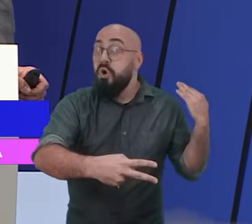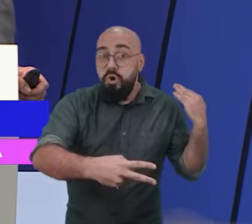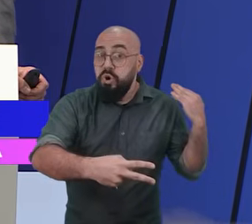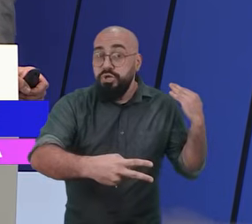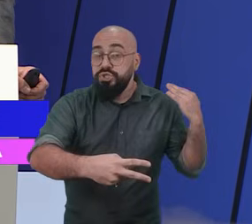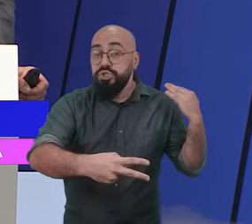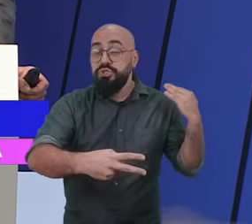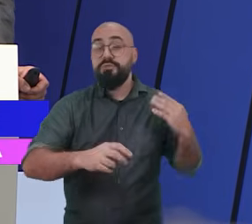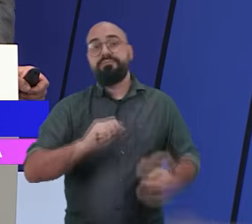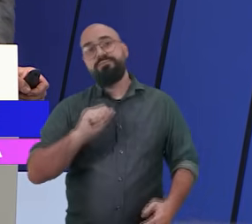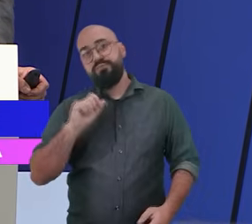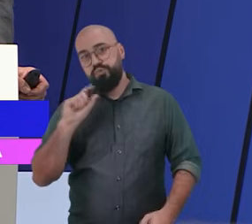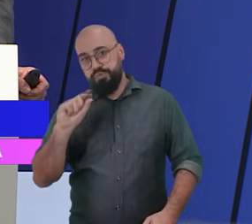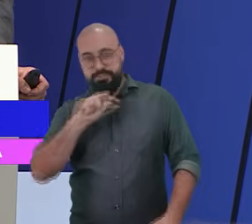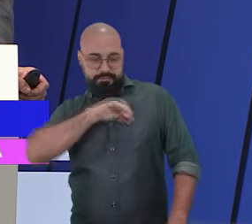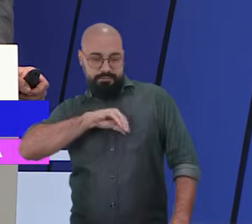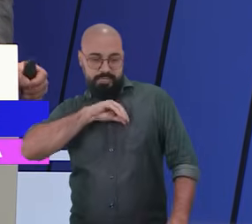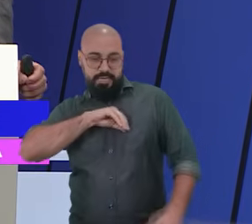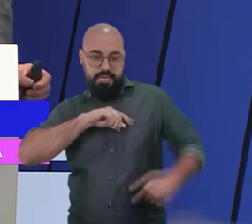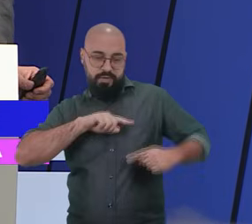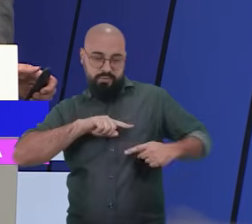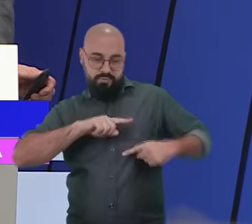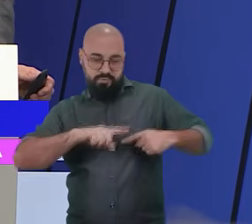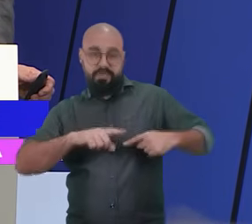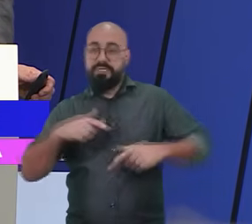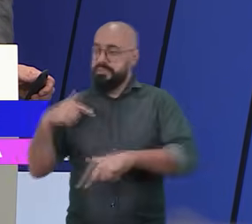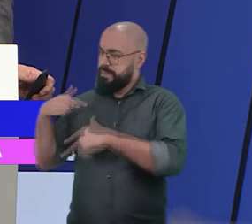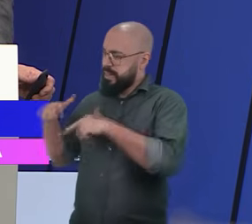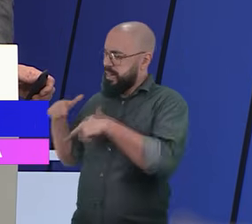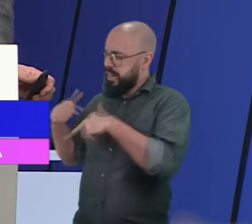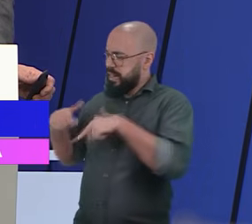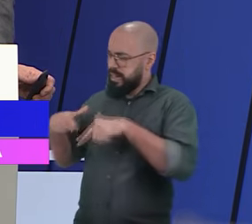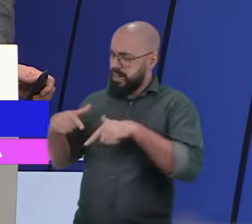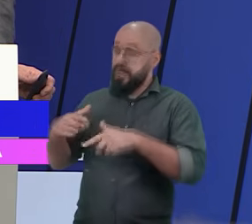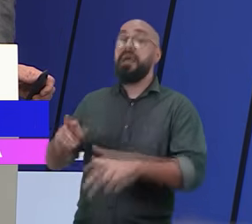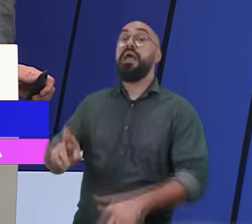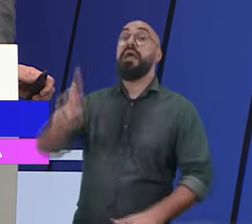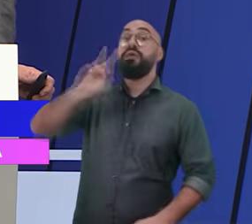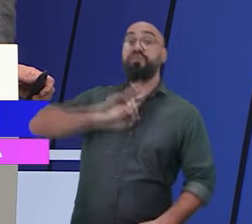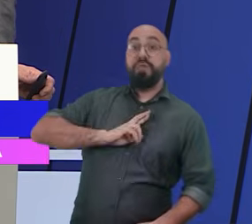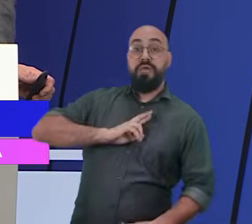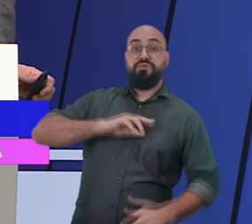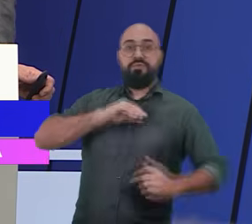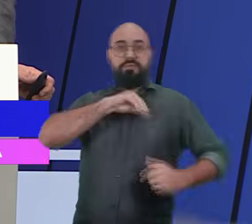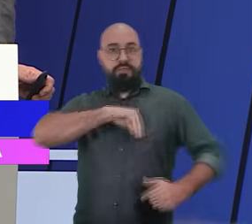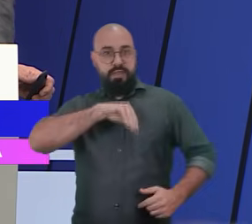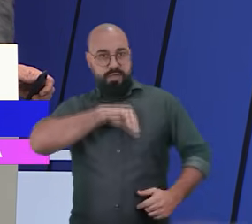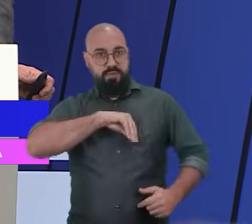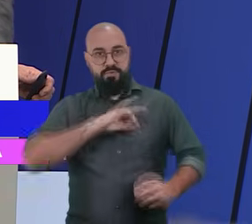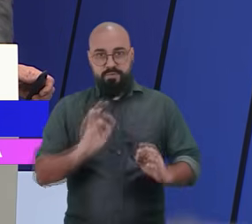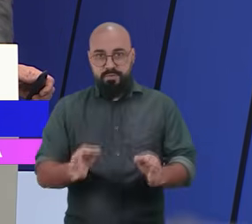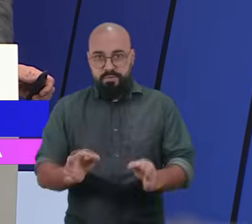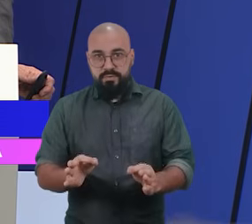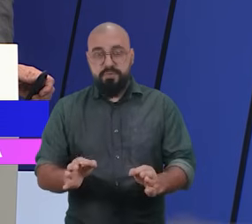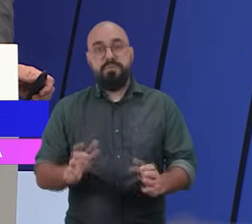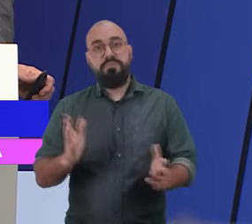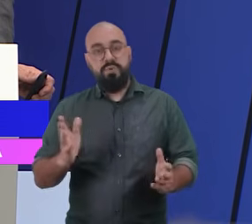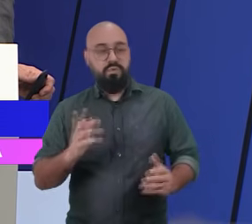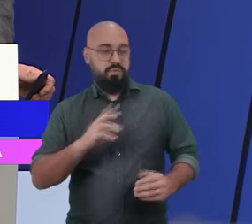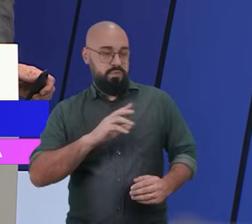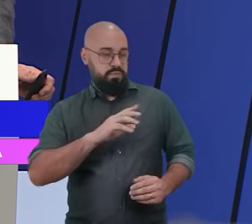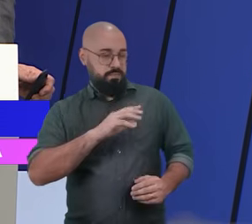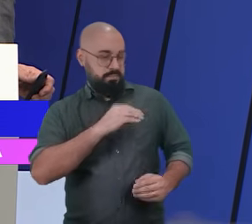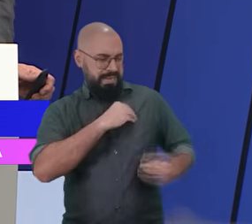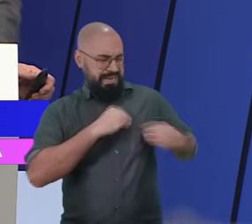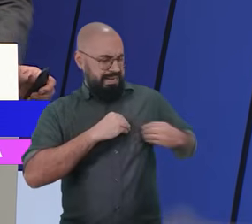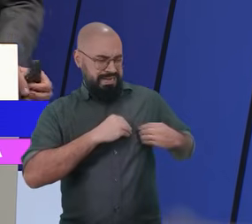quem peca, morre. Termina na morte. A serpente disse que não morre, mas